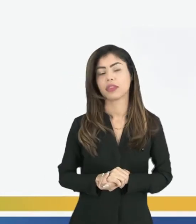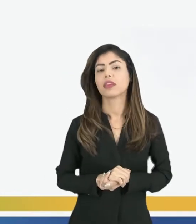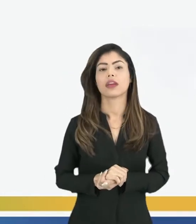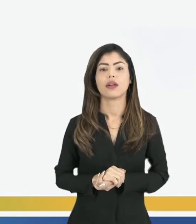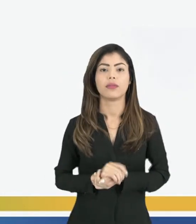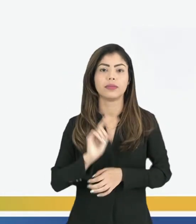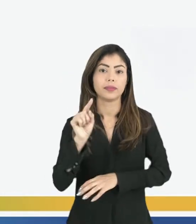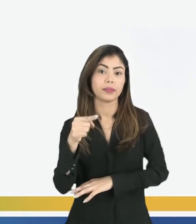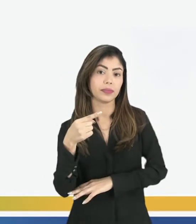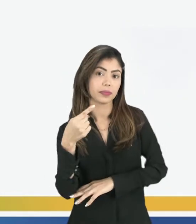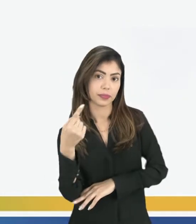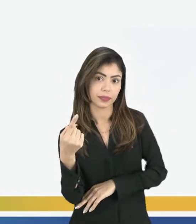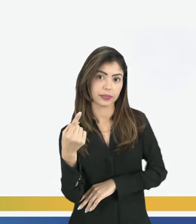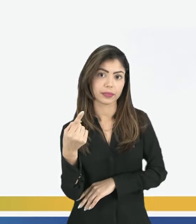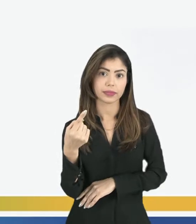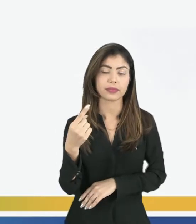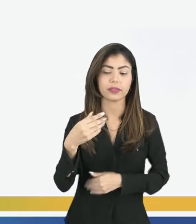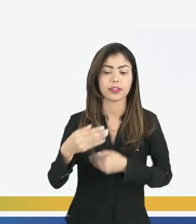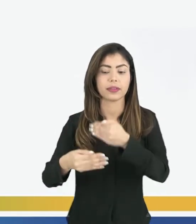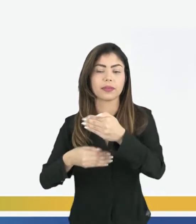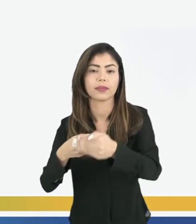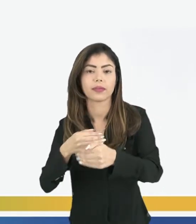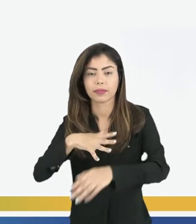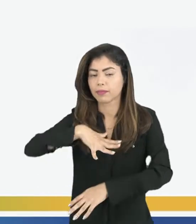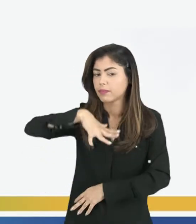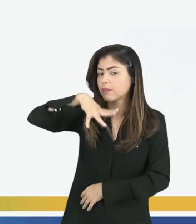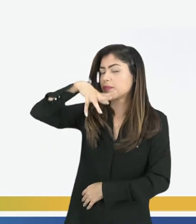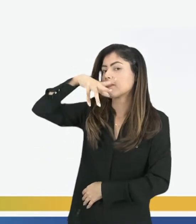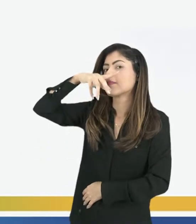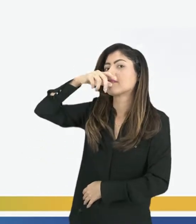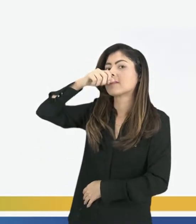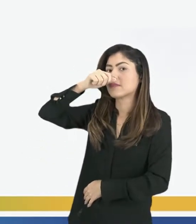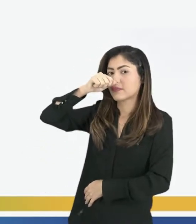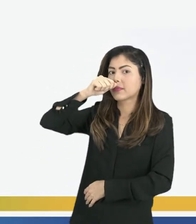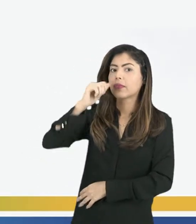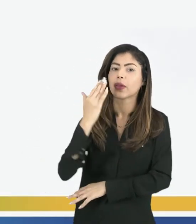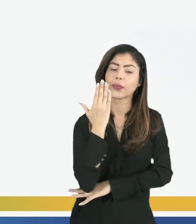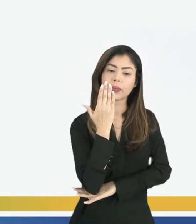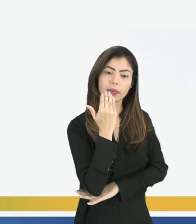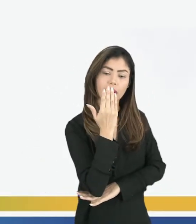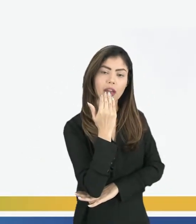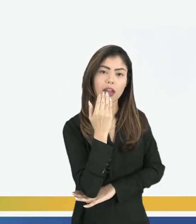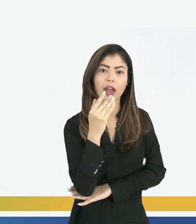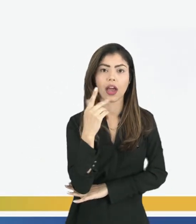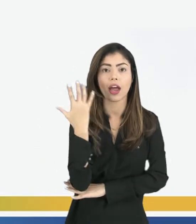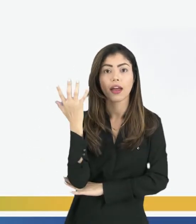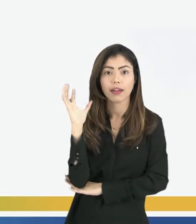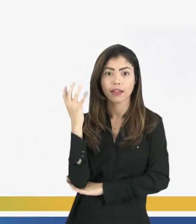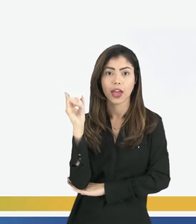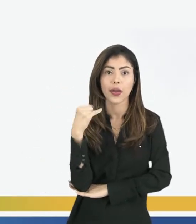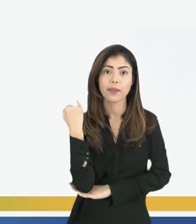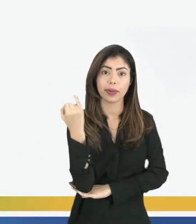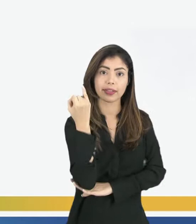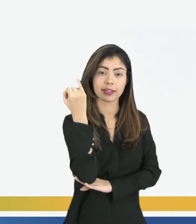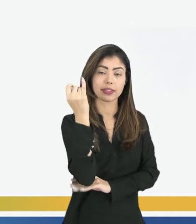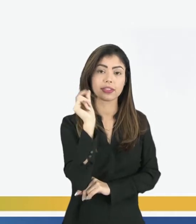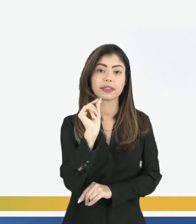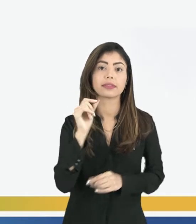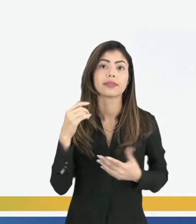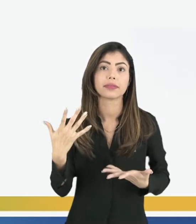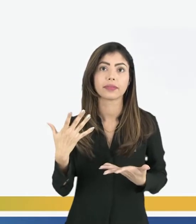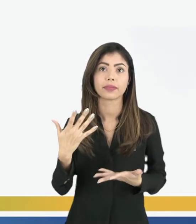Então, além do processo de respiração, da alimentação, as plantas também são importantes